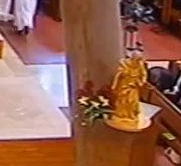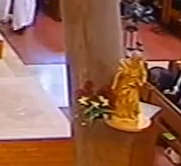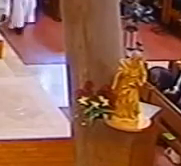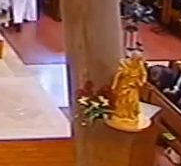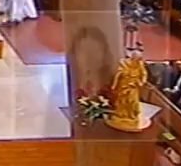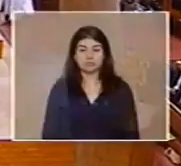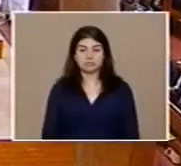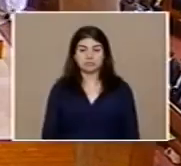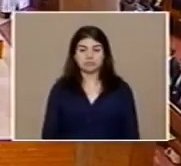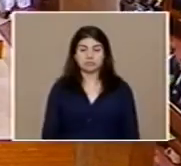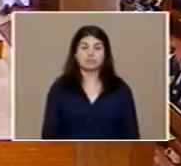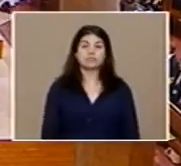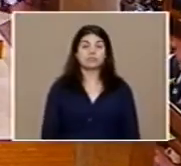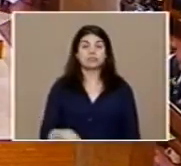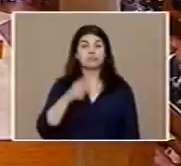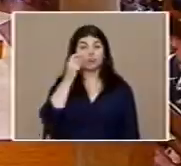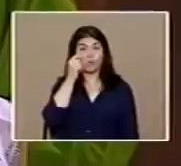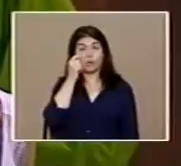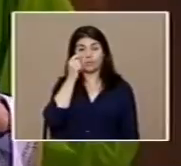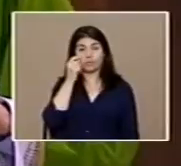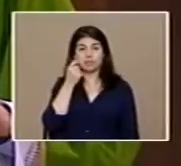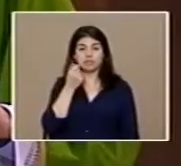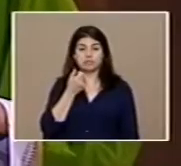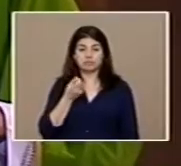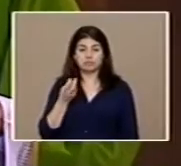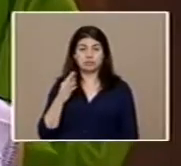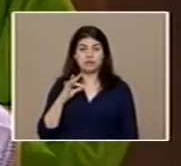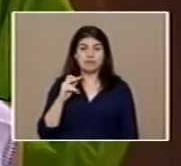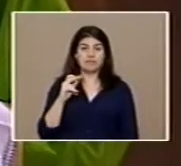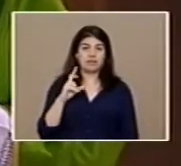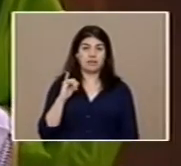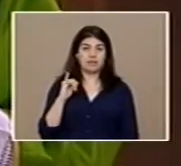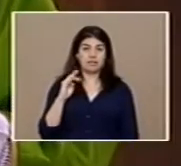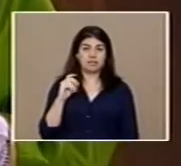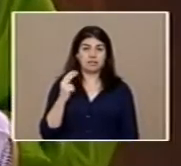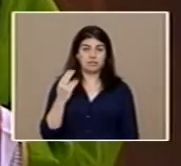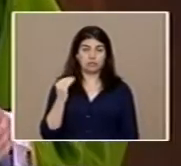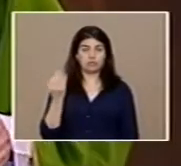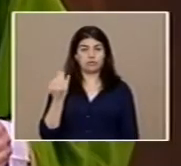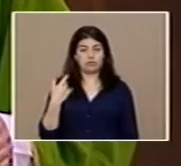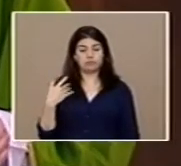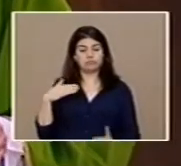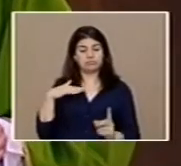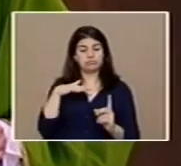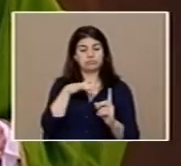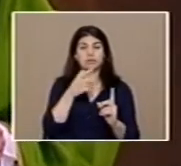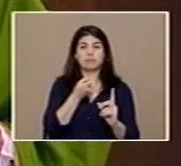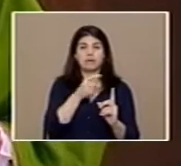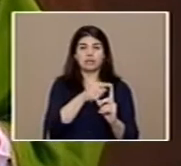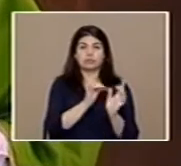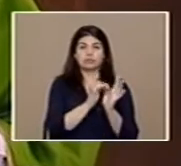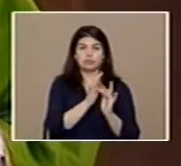e os fariseus aproximaram-se de Jesus para o porém a prova Oi